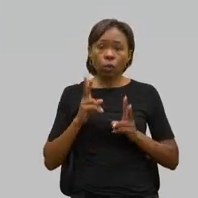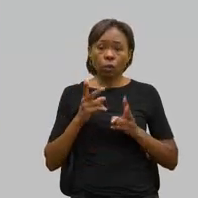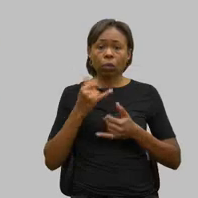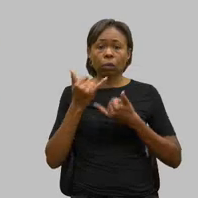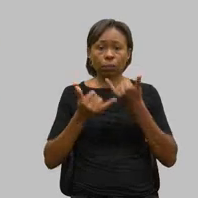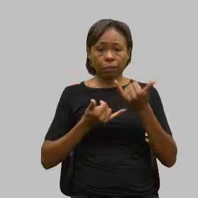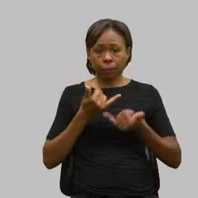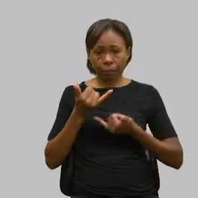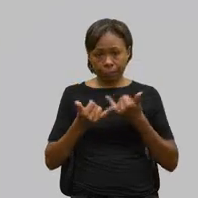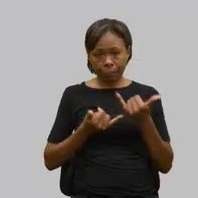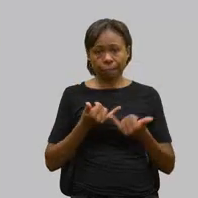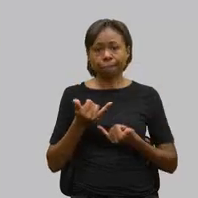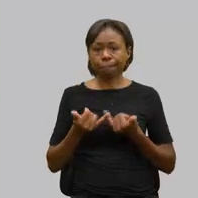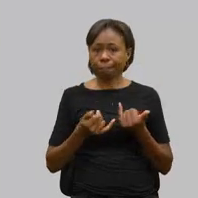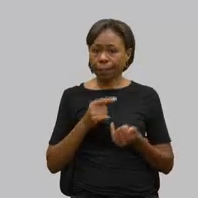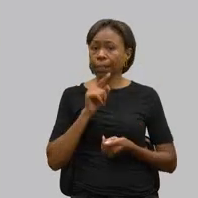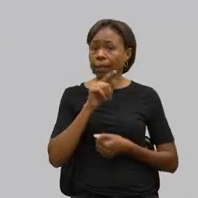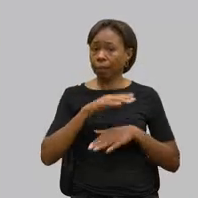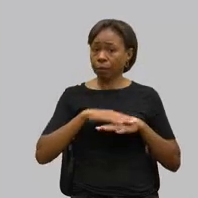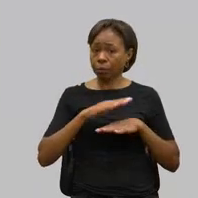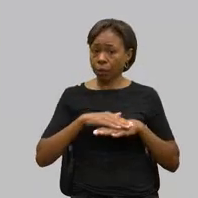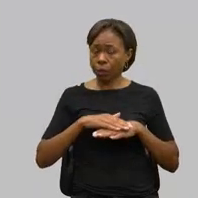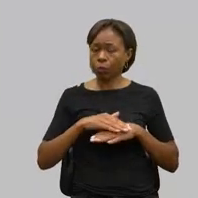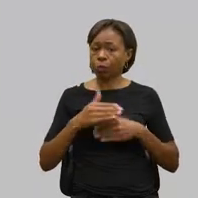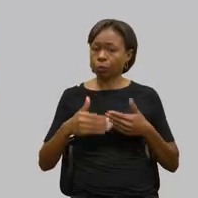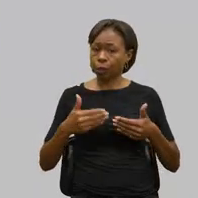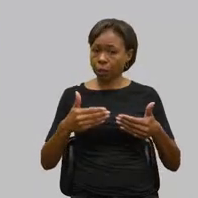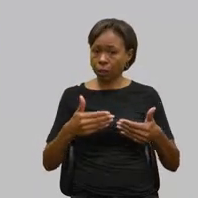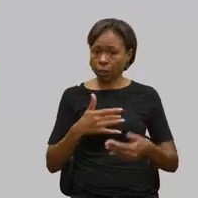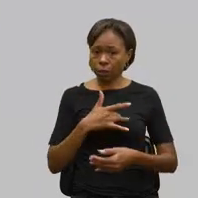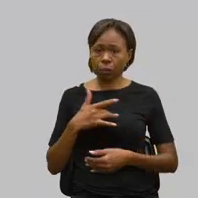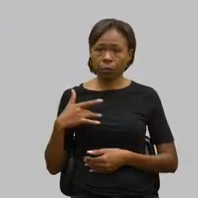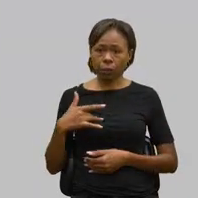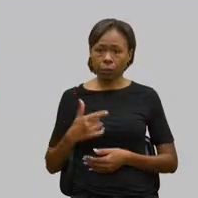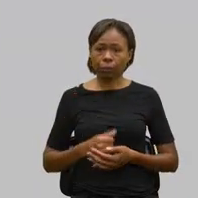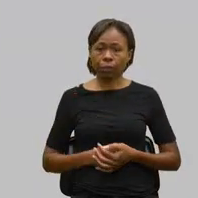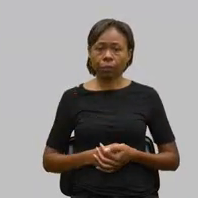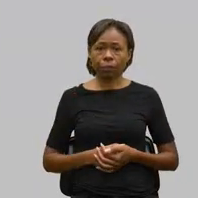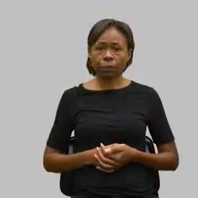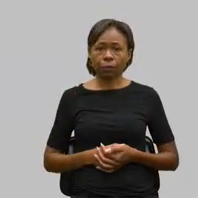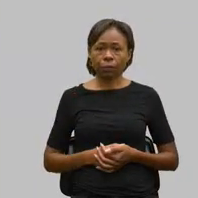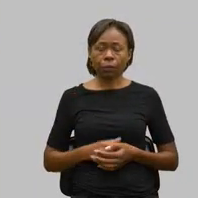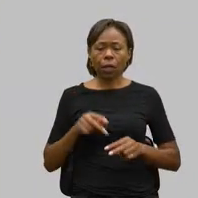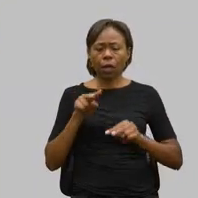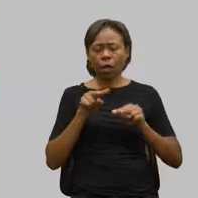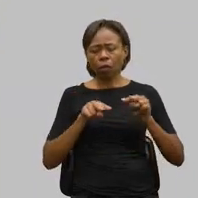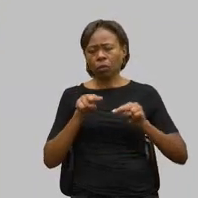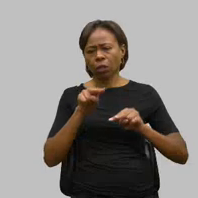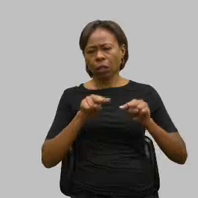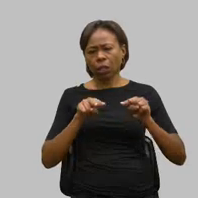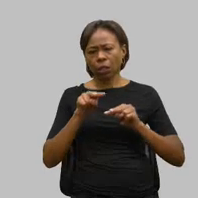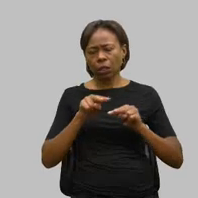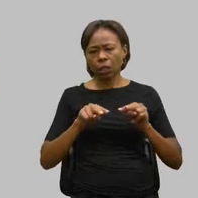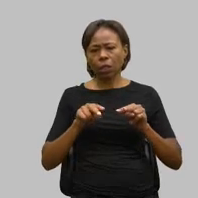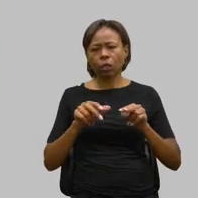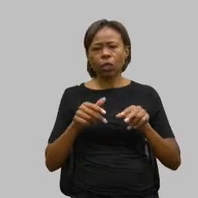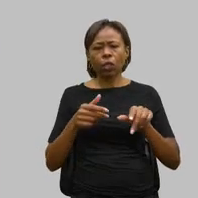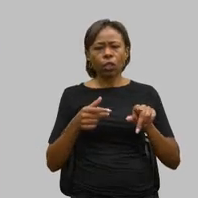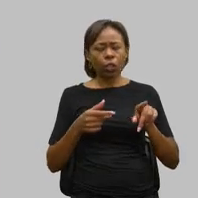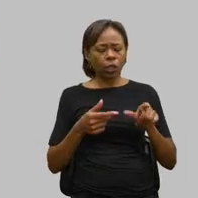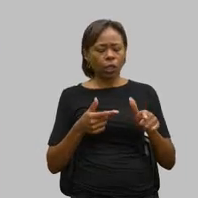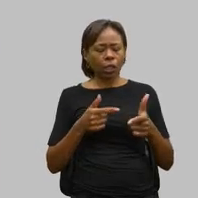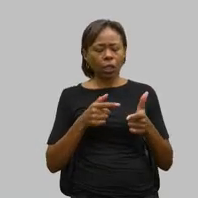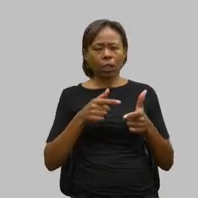na... Lá. Então, avaliação diagnóstica de próstata. Quer dizer,